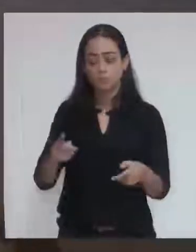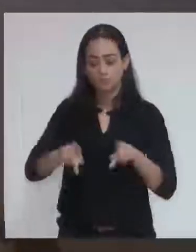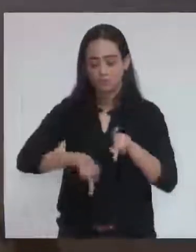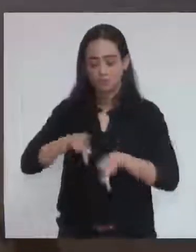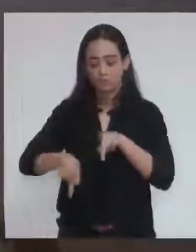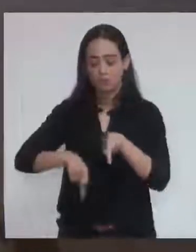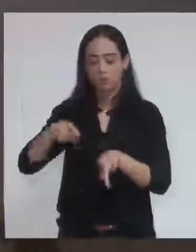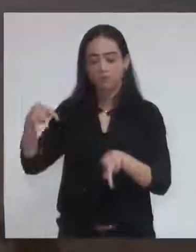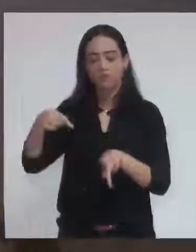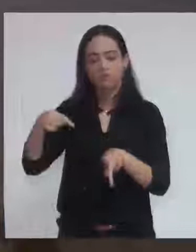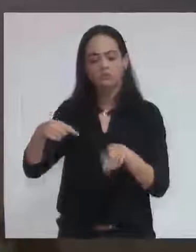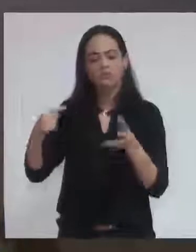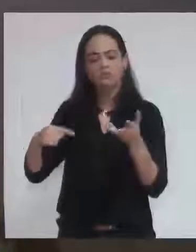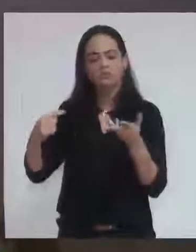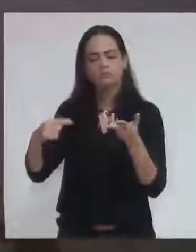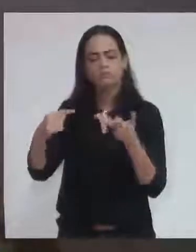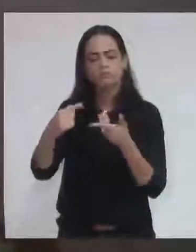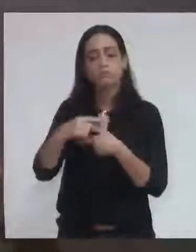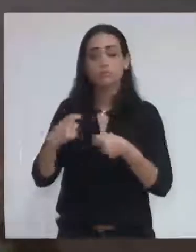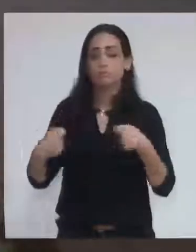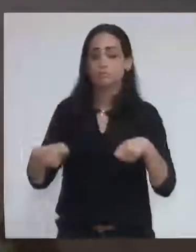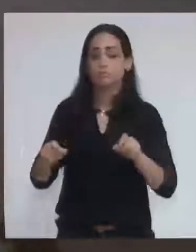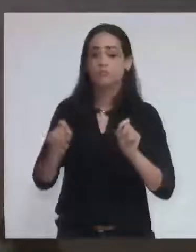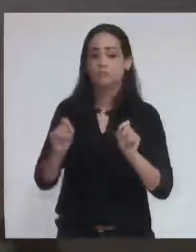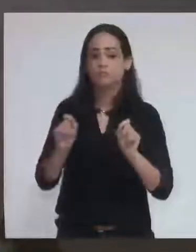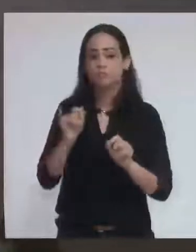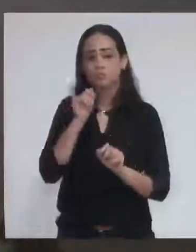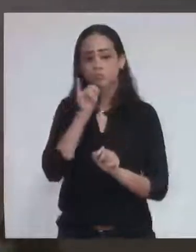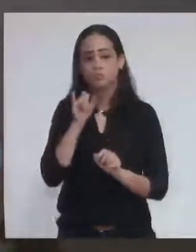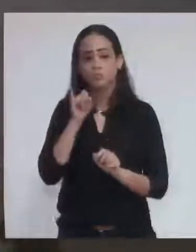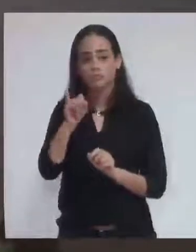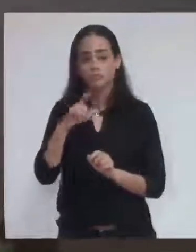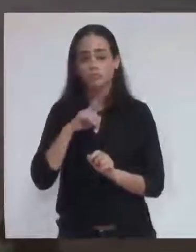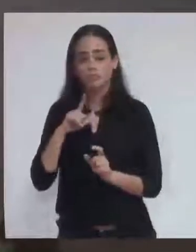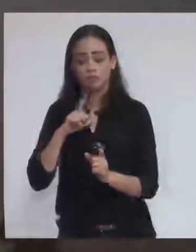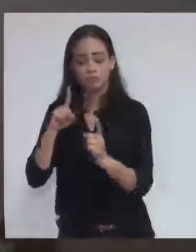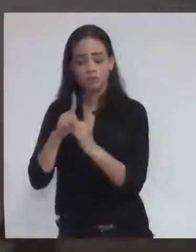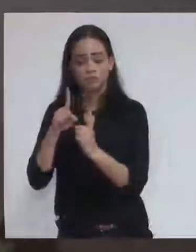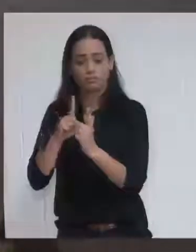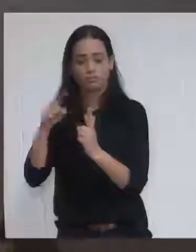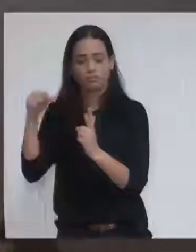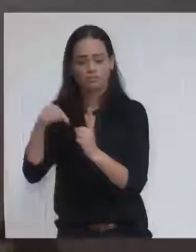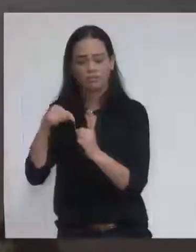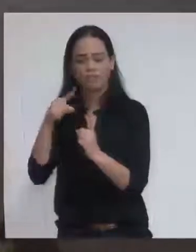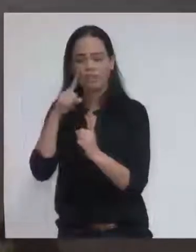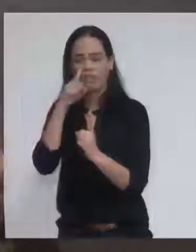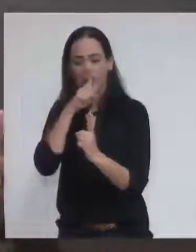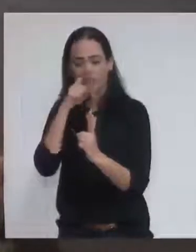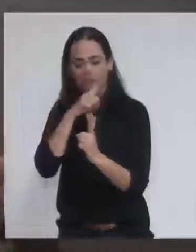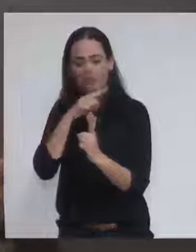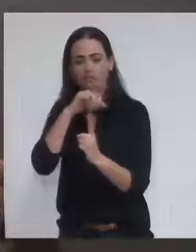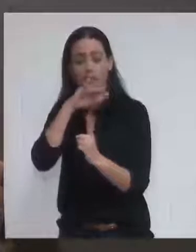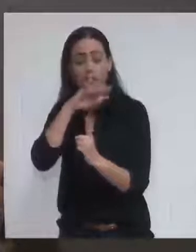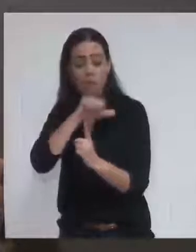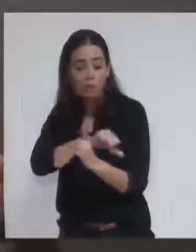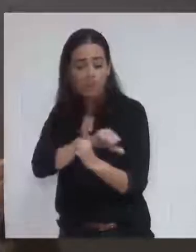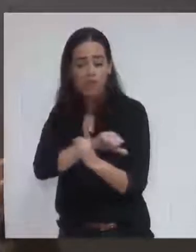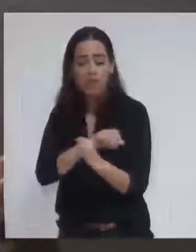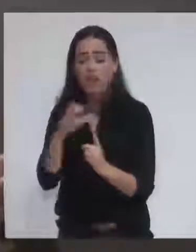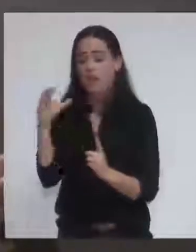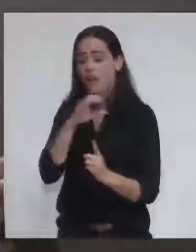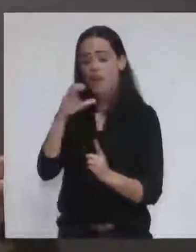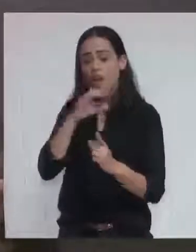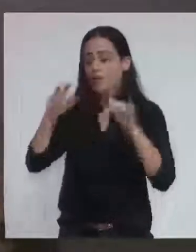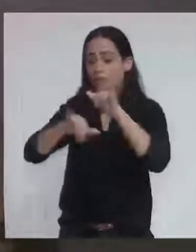Você tem um mau atendimento, o reflexo na população ele é rápido demais. Mas foi muito falado aqui, é importante a gente relembrar. A